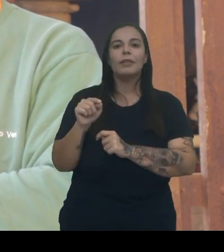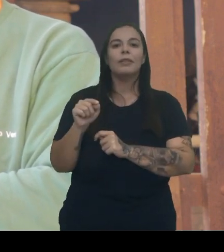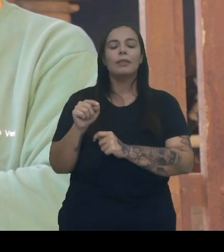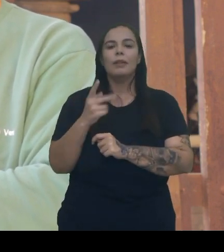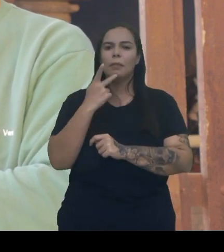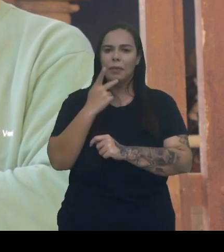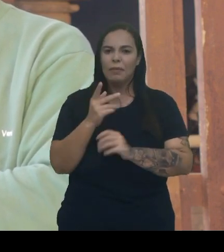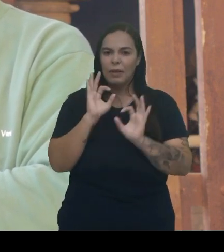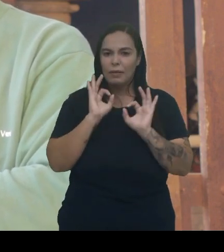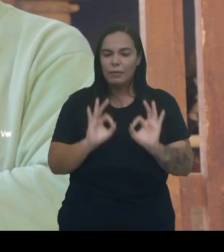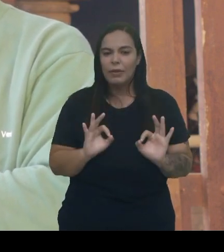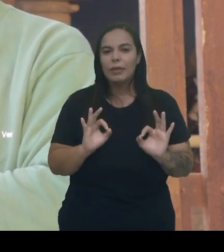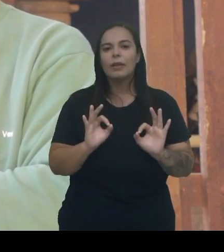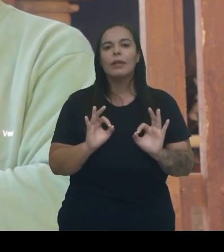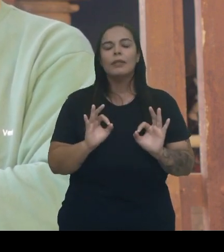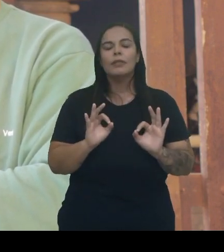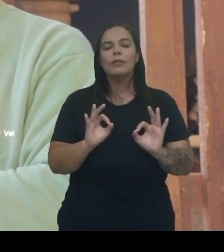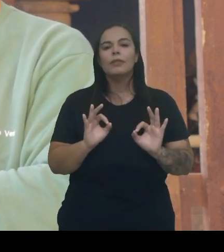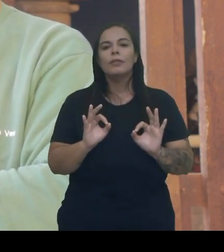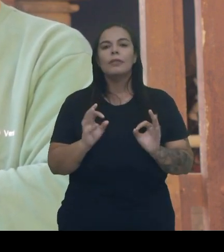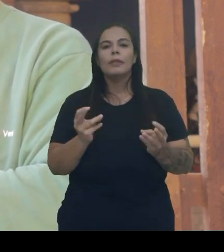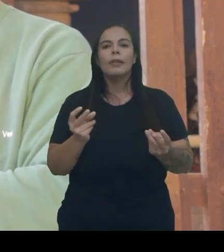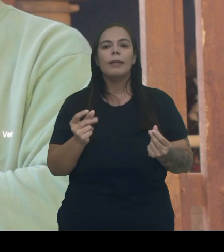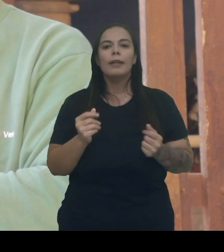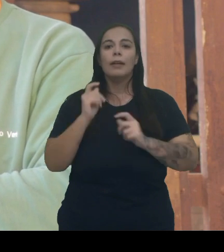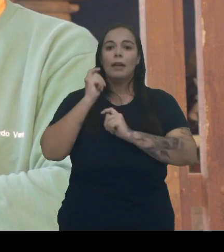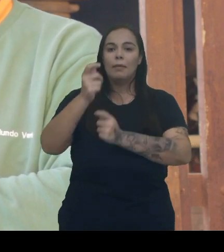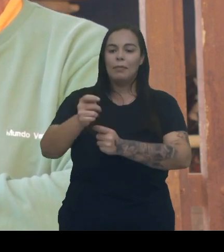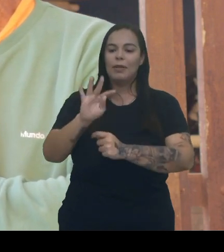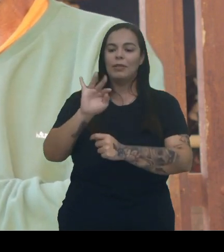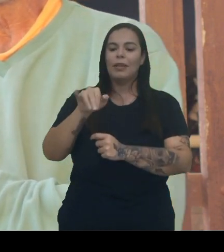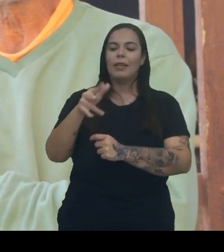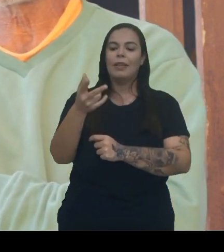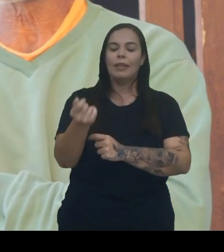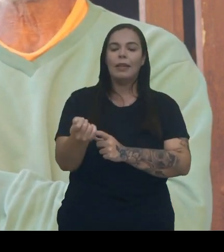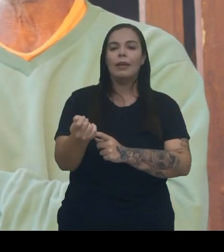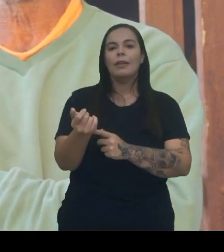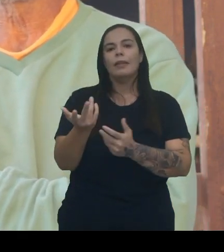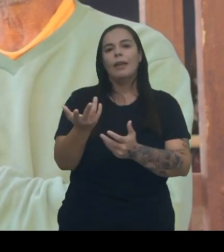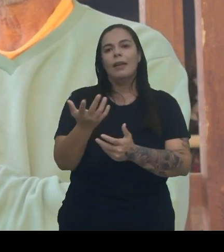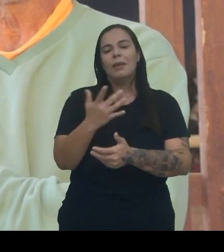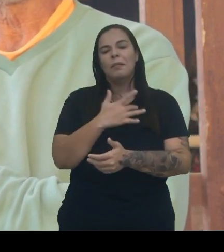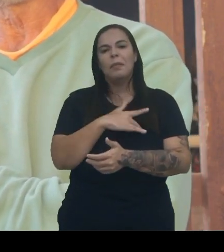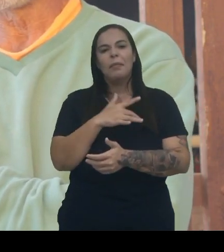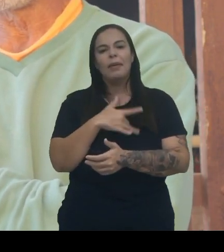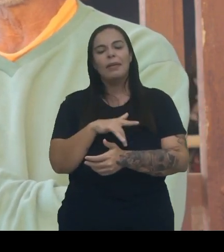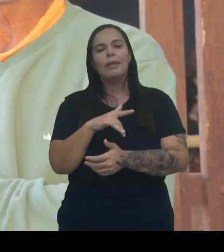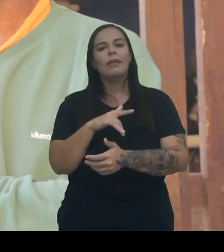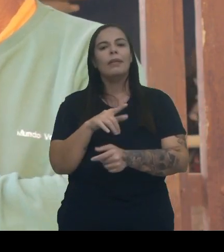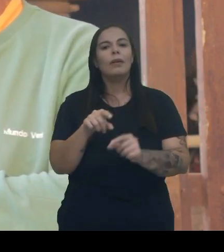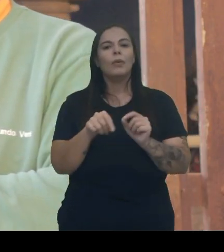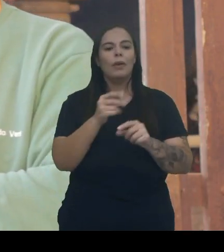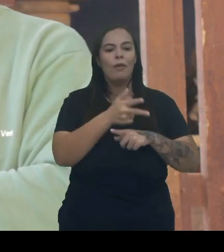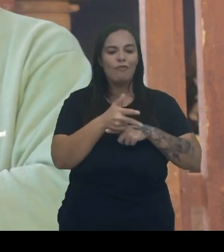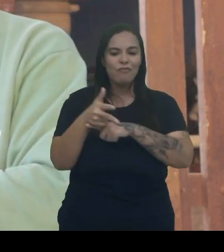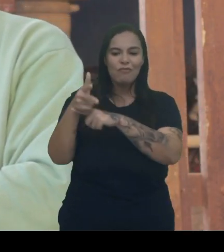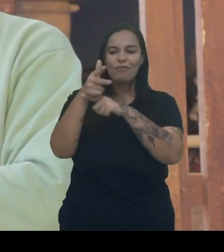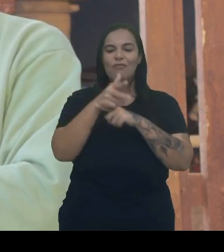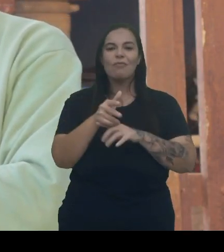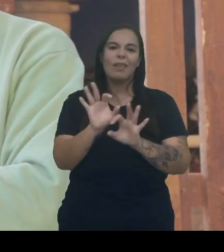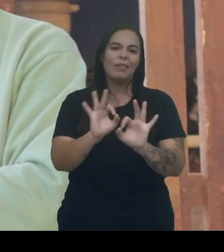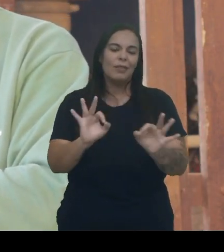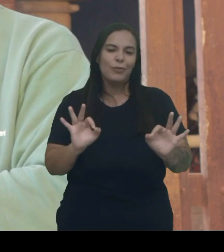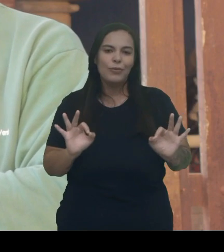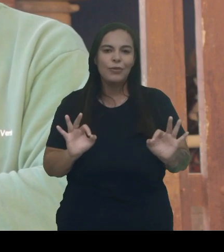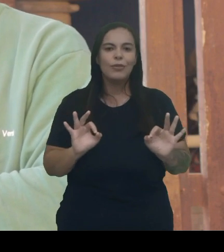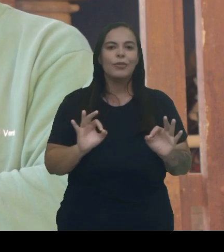você, a pesca de tainha é uma pena não ter sido filmada, não ter um editar